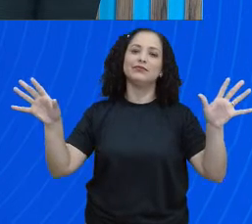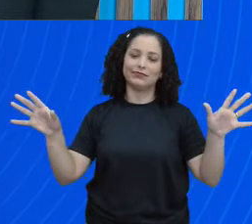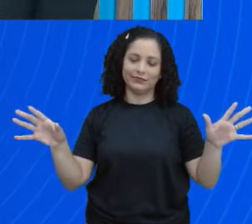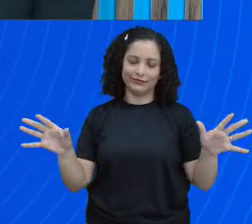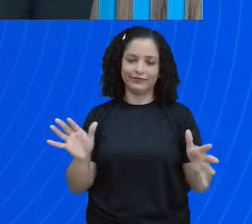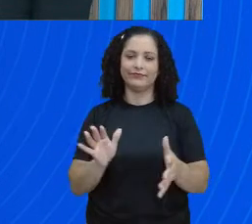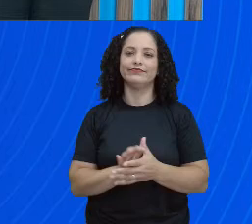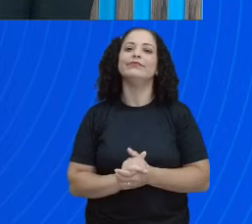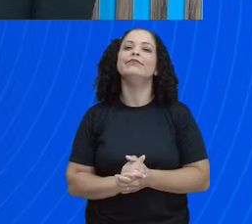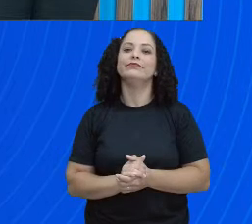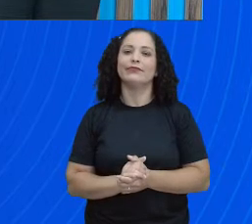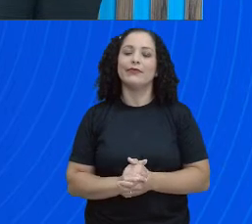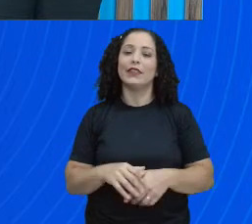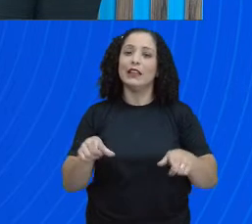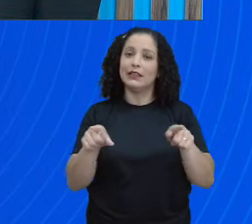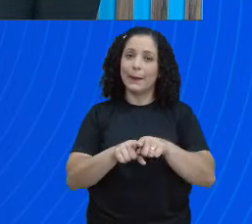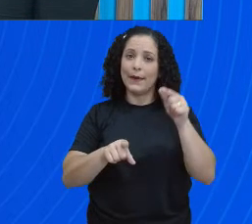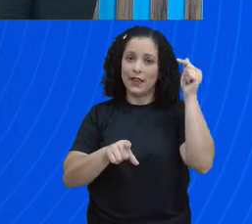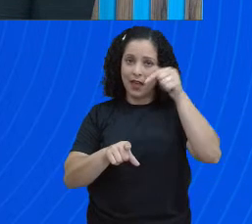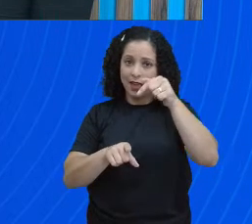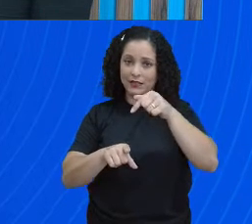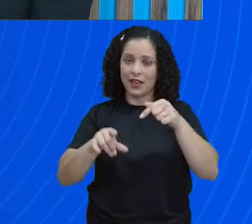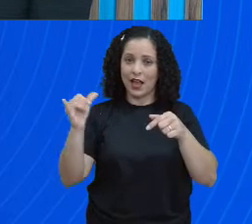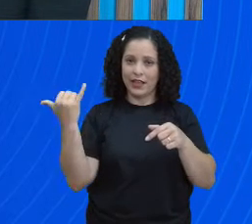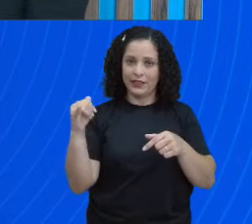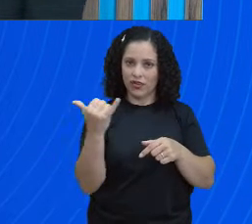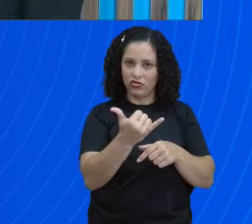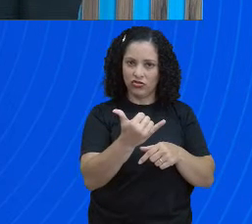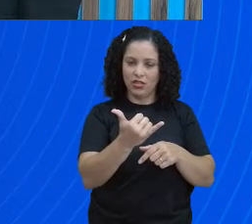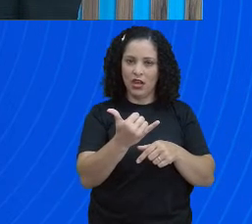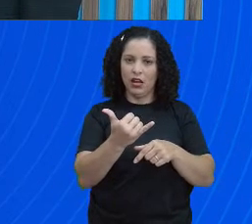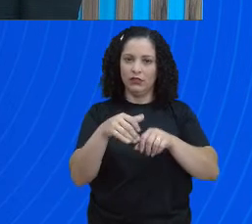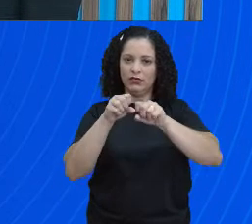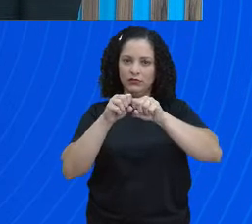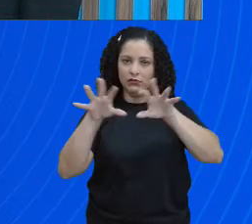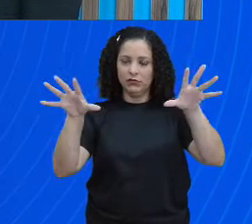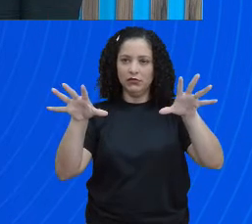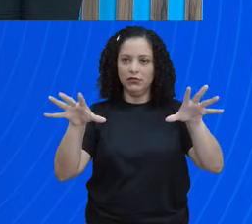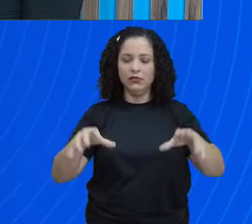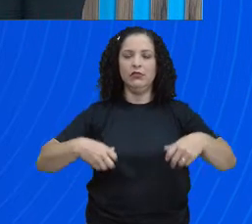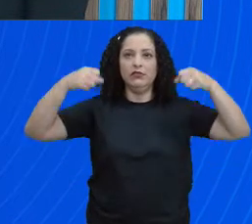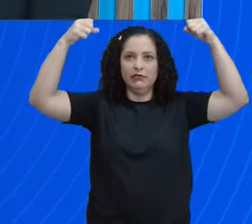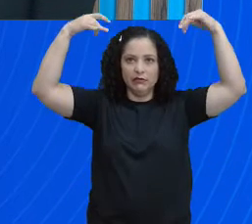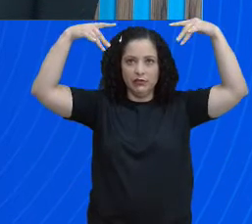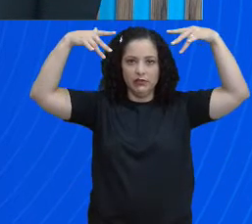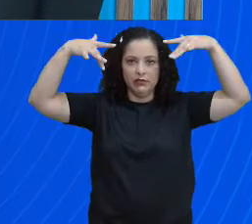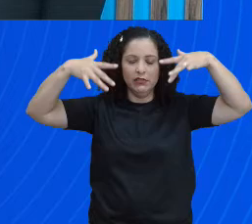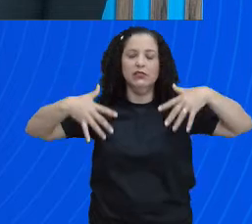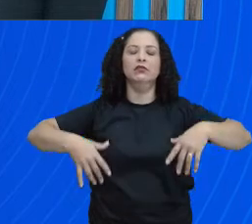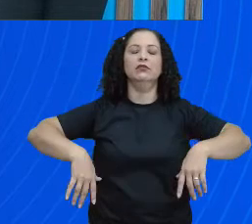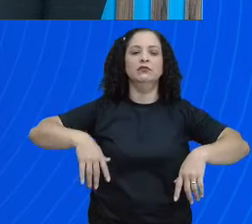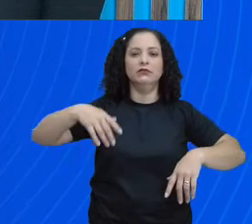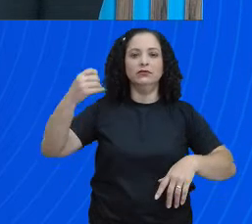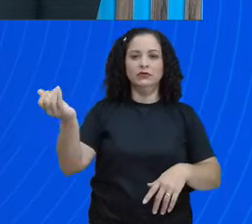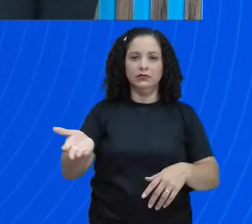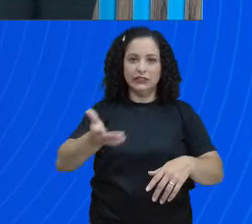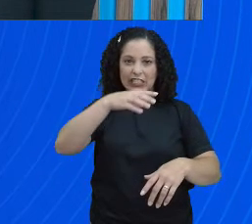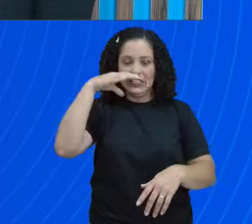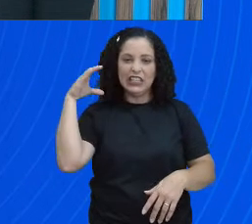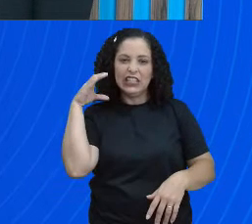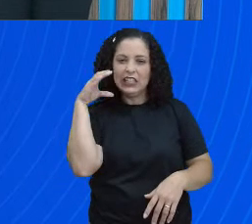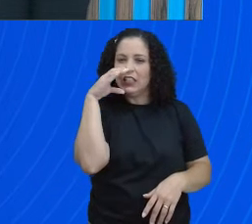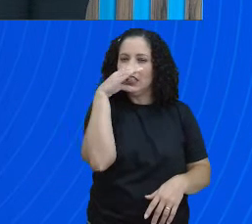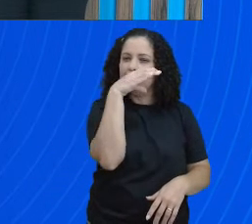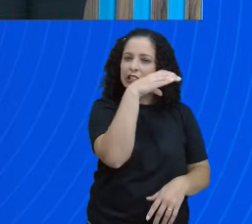energia. E parte dessa energia vai ser liberada em forma de calor. Quando essa energia é liberada em forma de